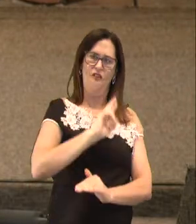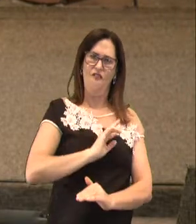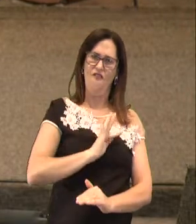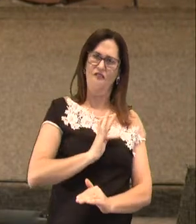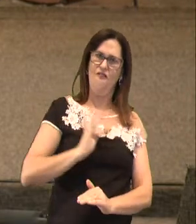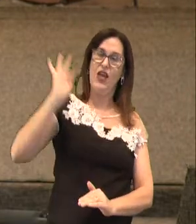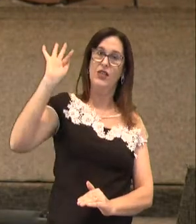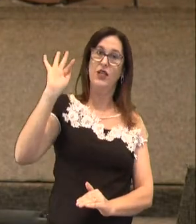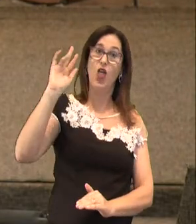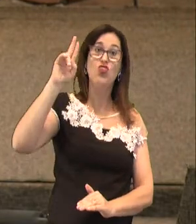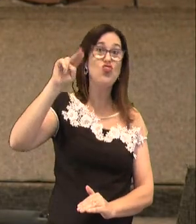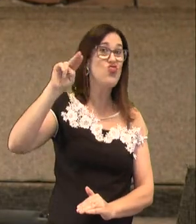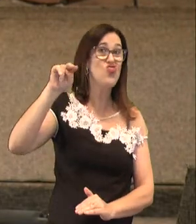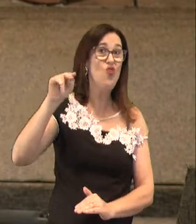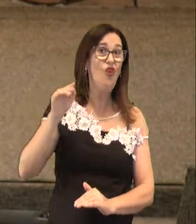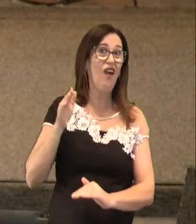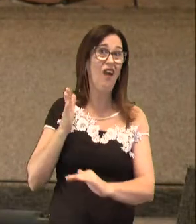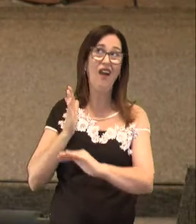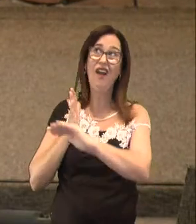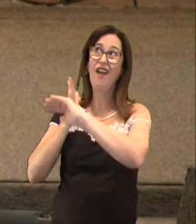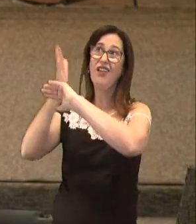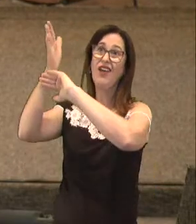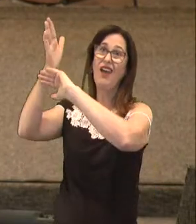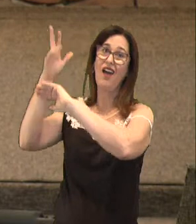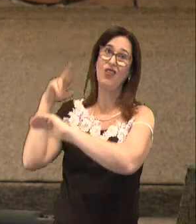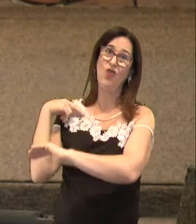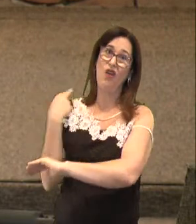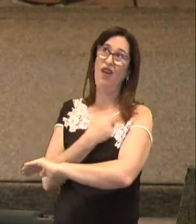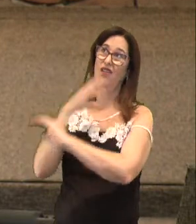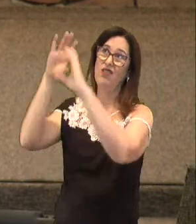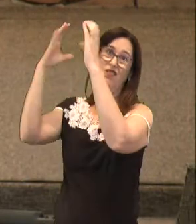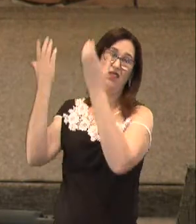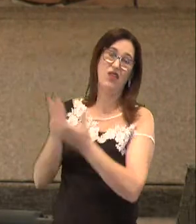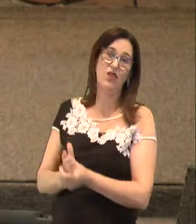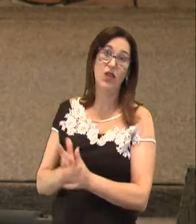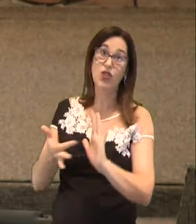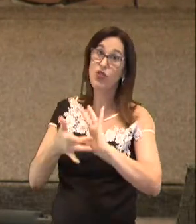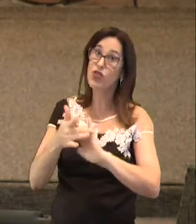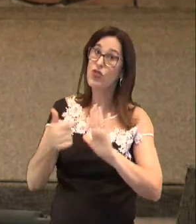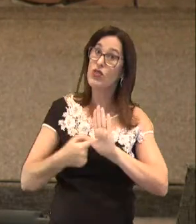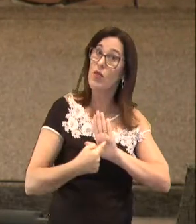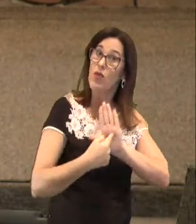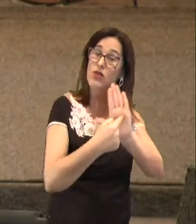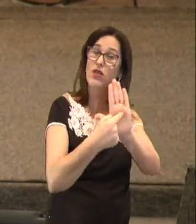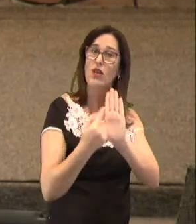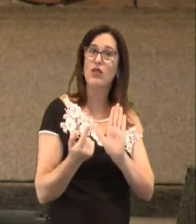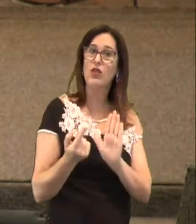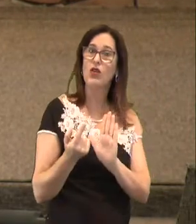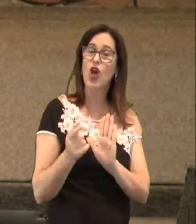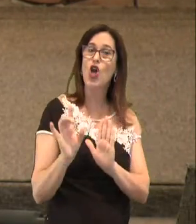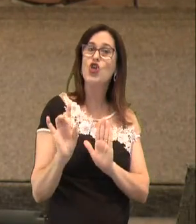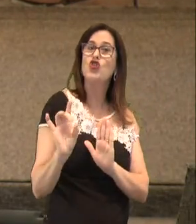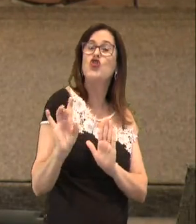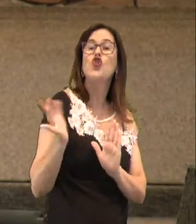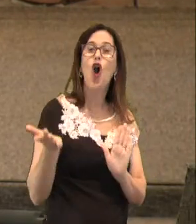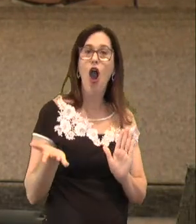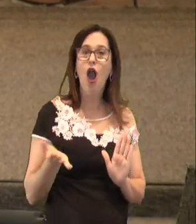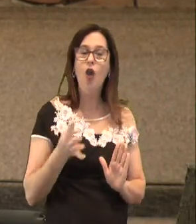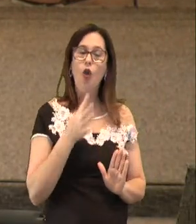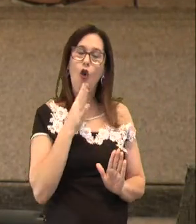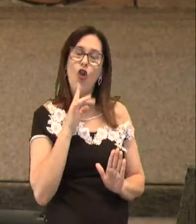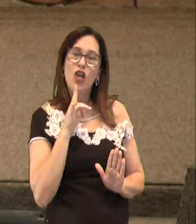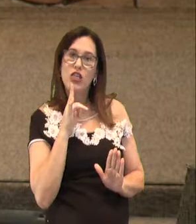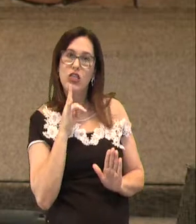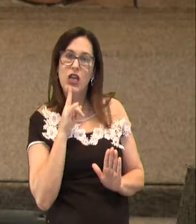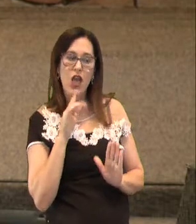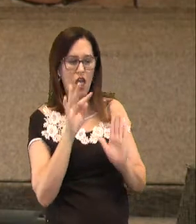fariseus, jamais entrareis no reino dos céus. Jesus então estava mostrando que não se tratava apenas de conhecer